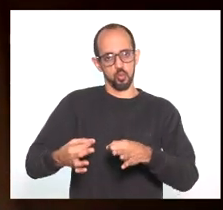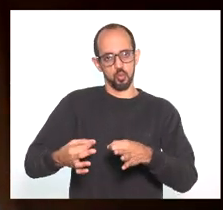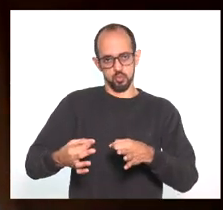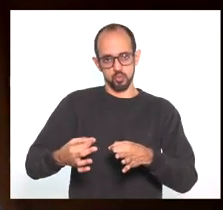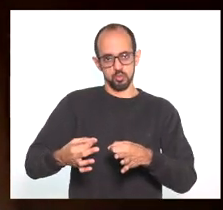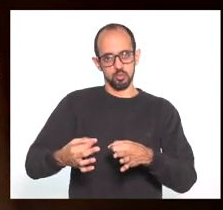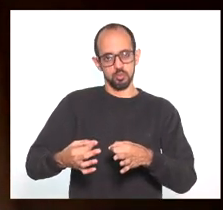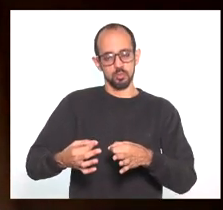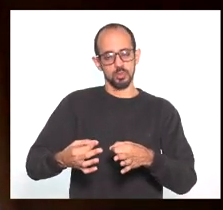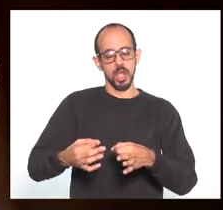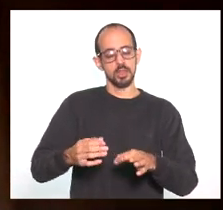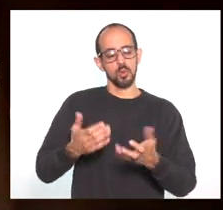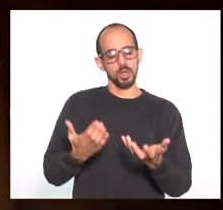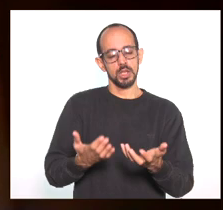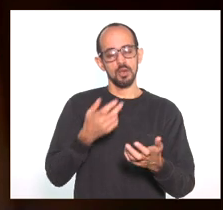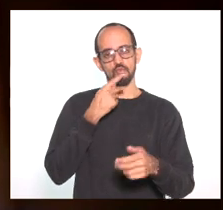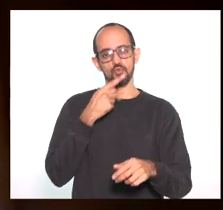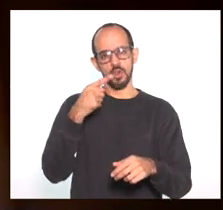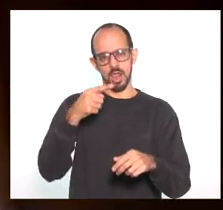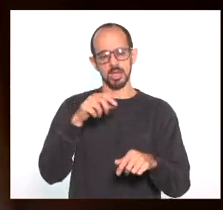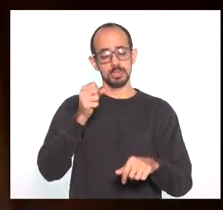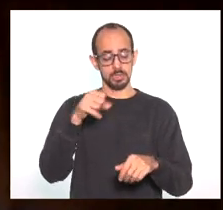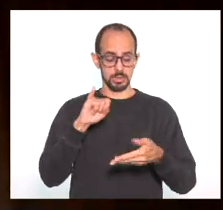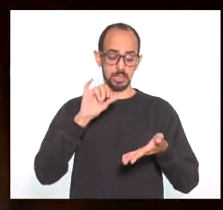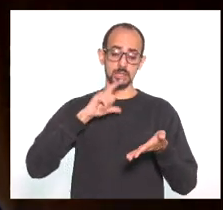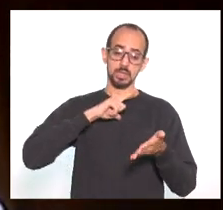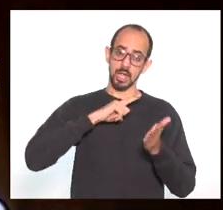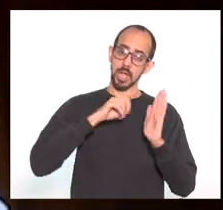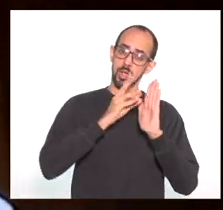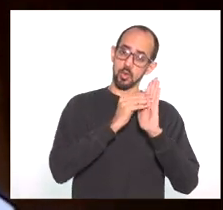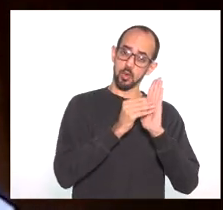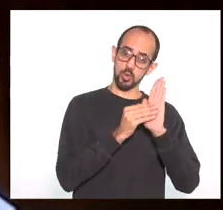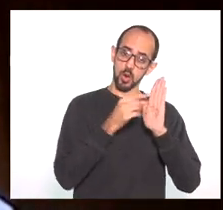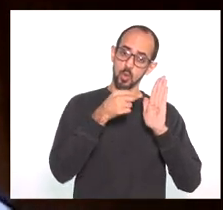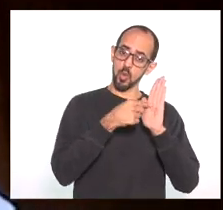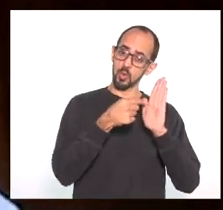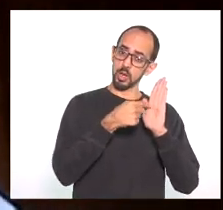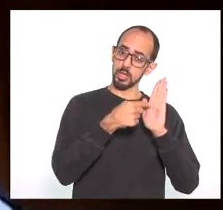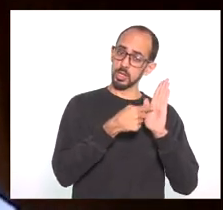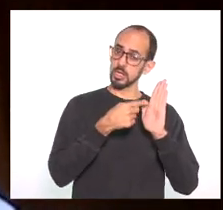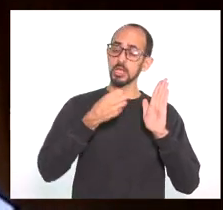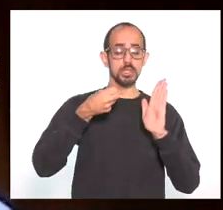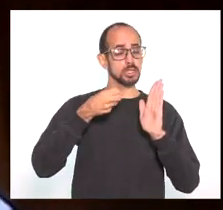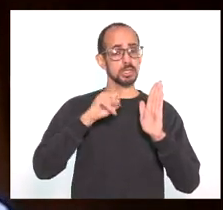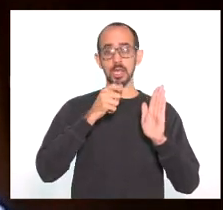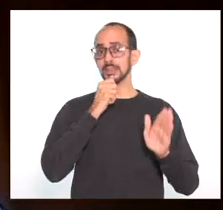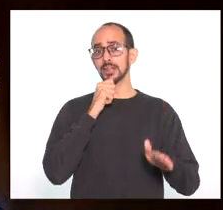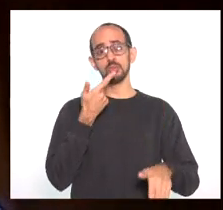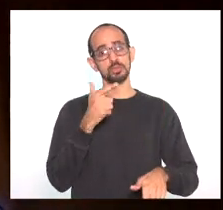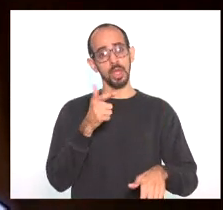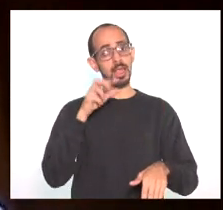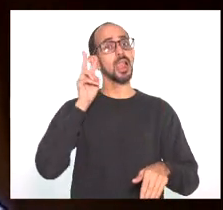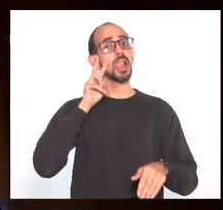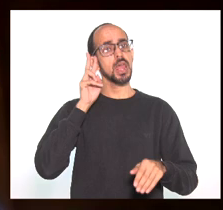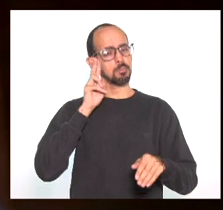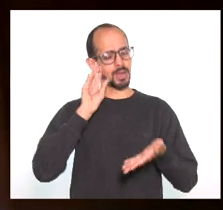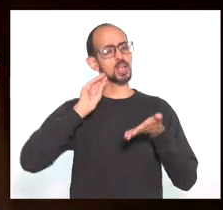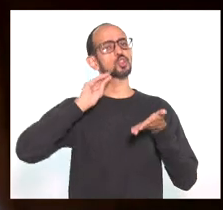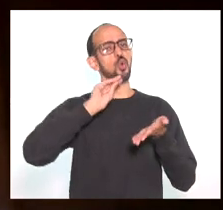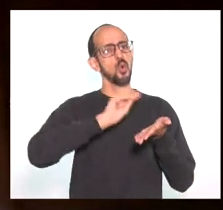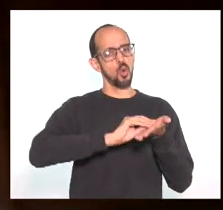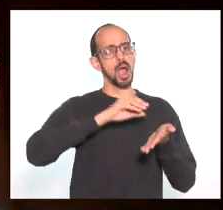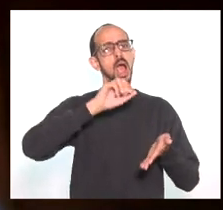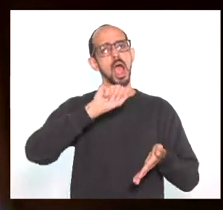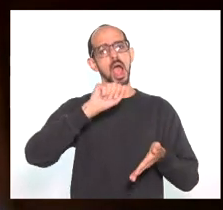fazer esse registro. Se ela consta, ótimo. Se eventualmente não consta, lembrar de incluir a ABEP entre